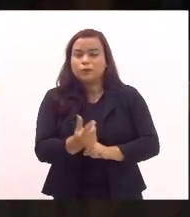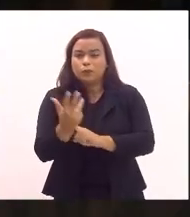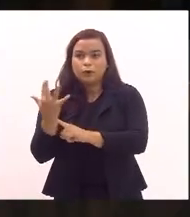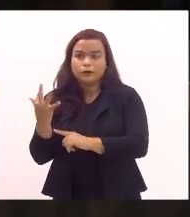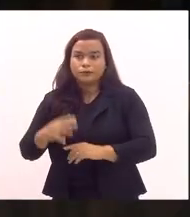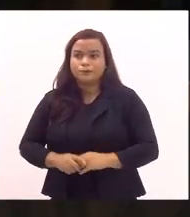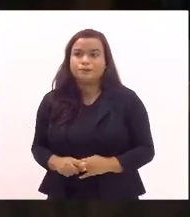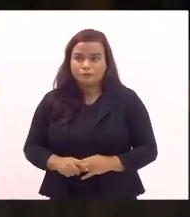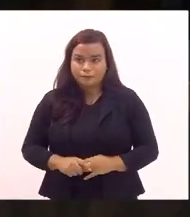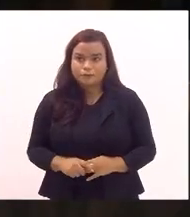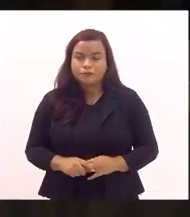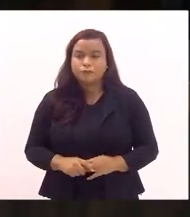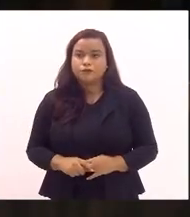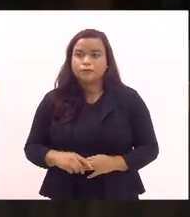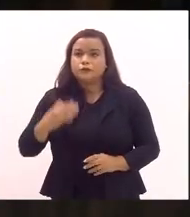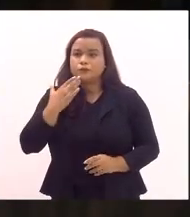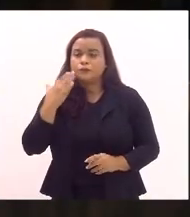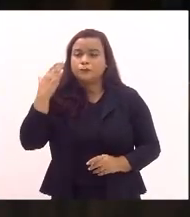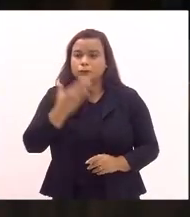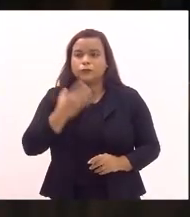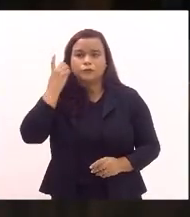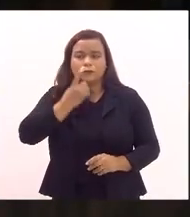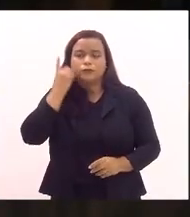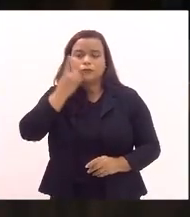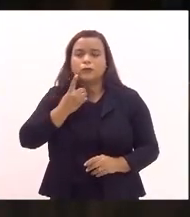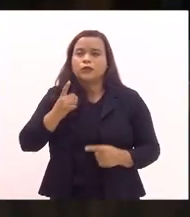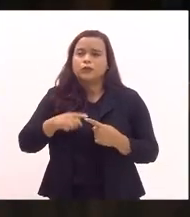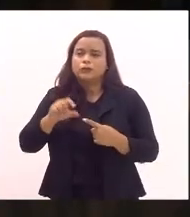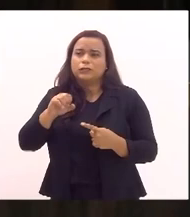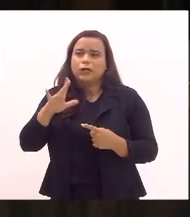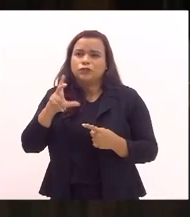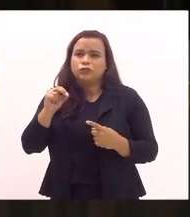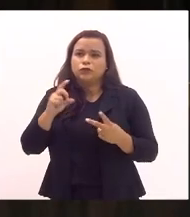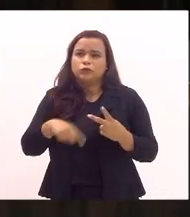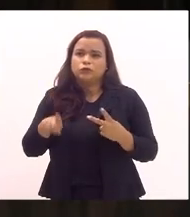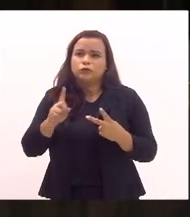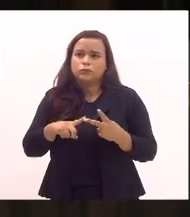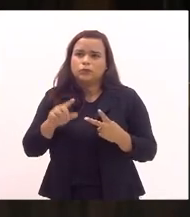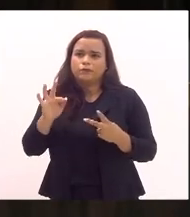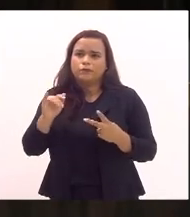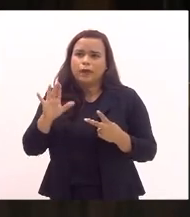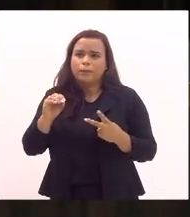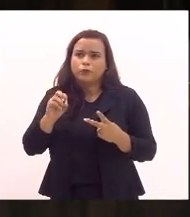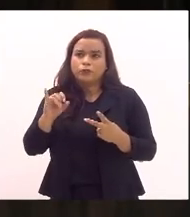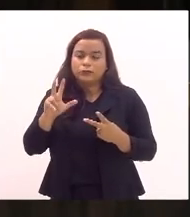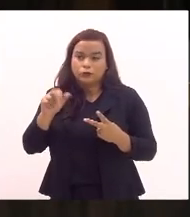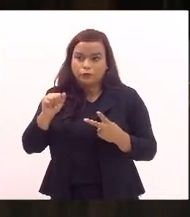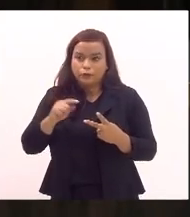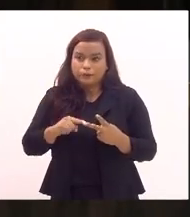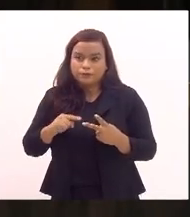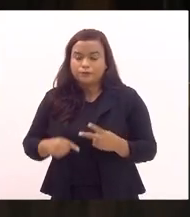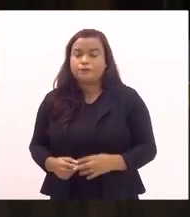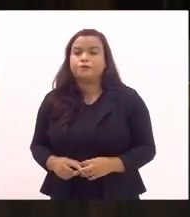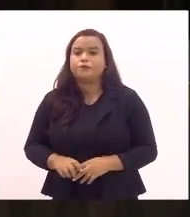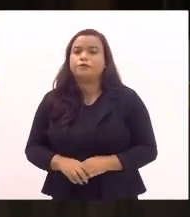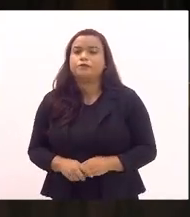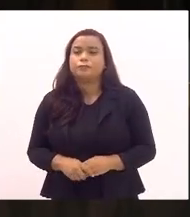Vado verificação pedido pelos deputados Dr Serginho e Fábio Silva